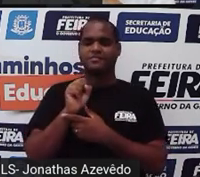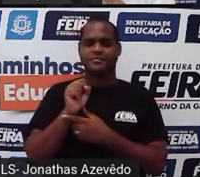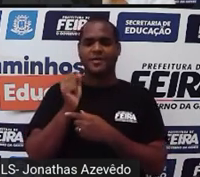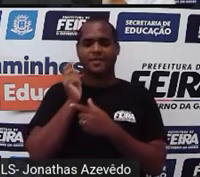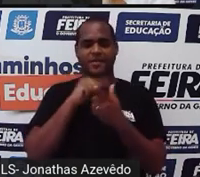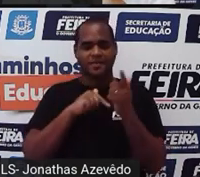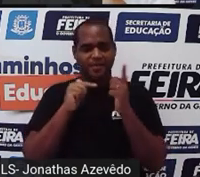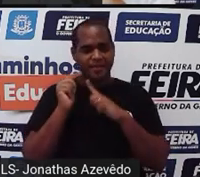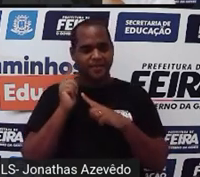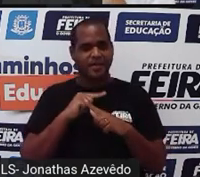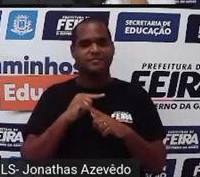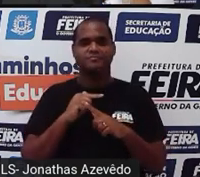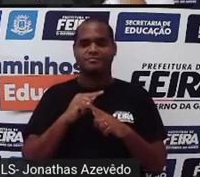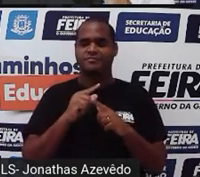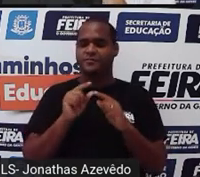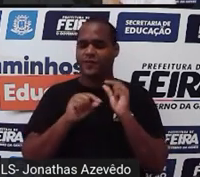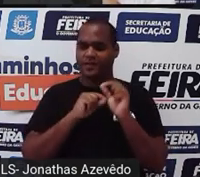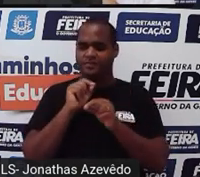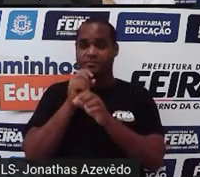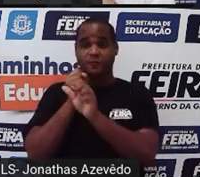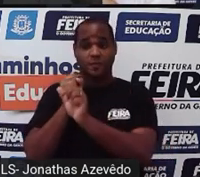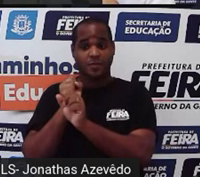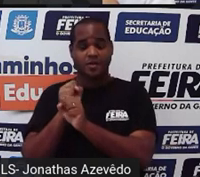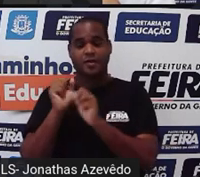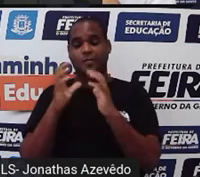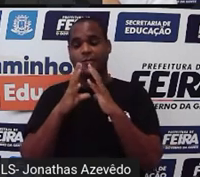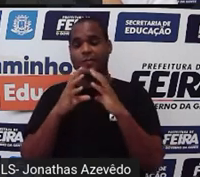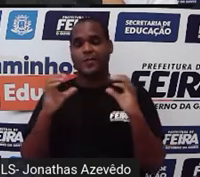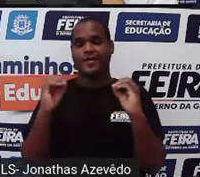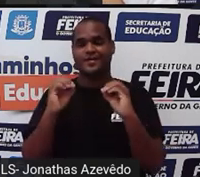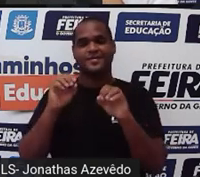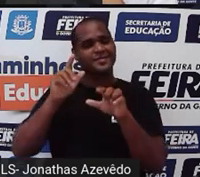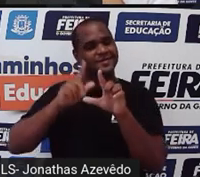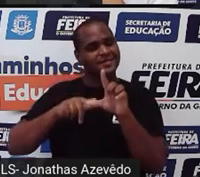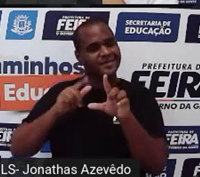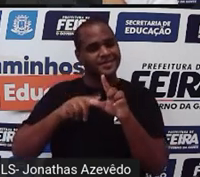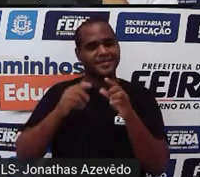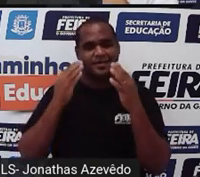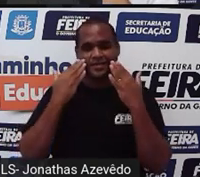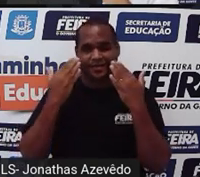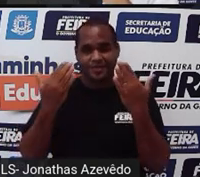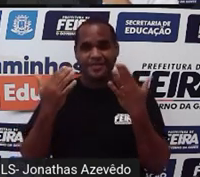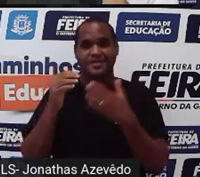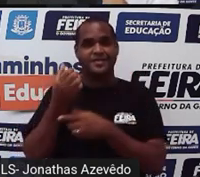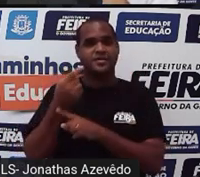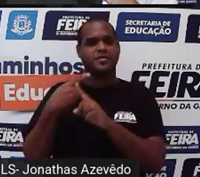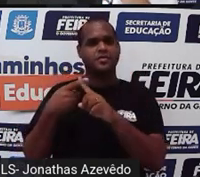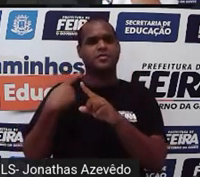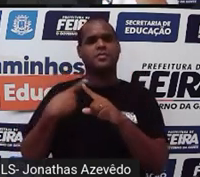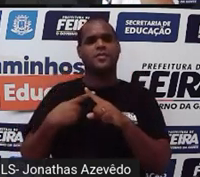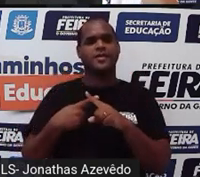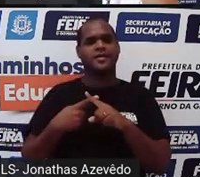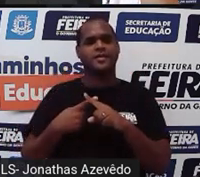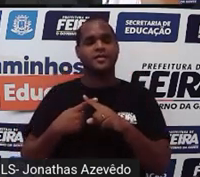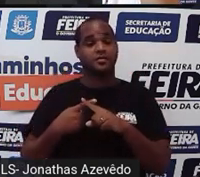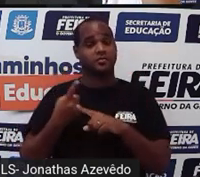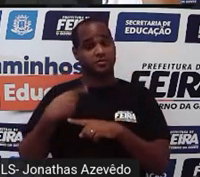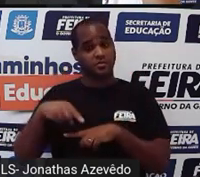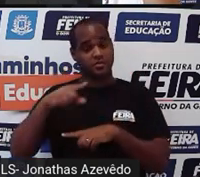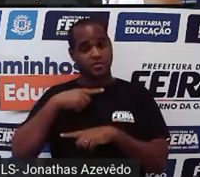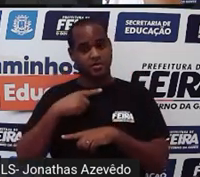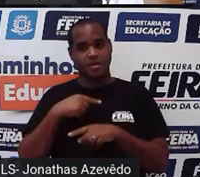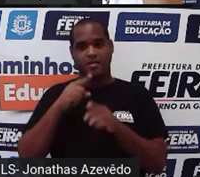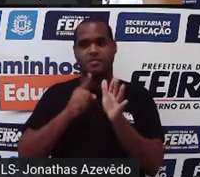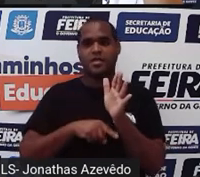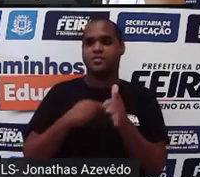soma e vai desaparecer uma das Letras vai desaparecer a letra x porque Professor porque eu tenho